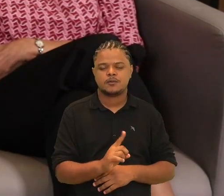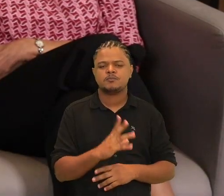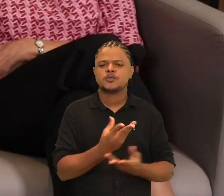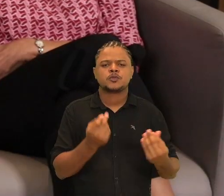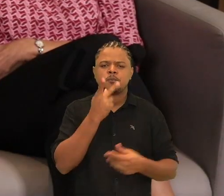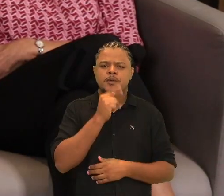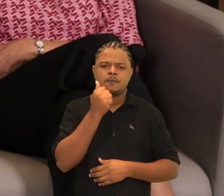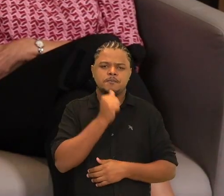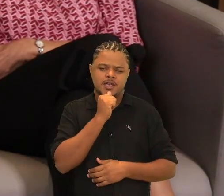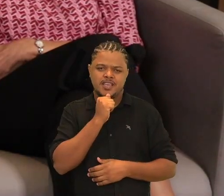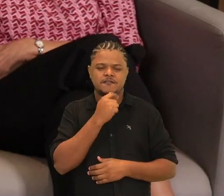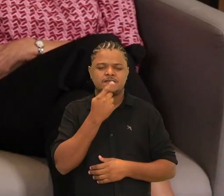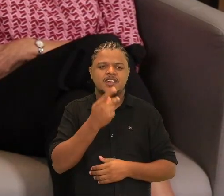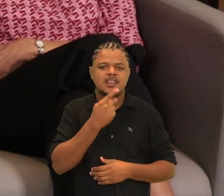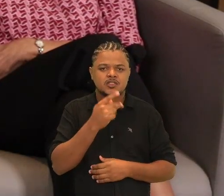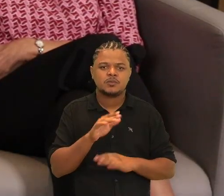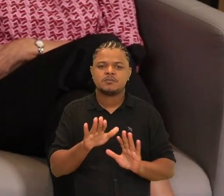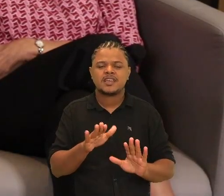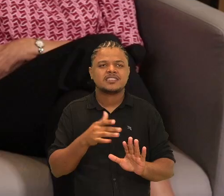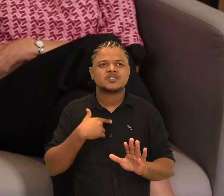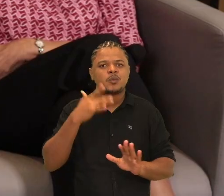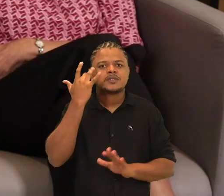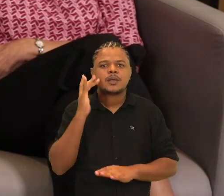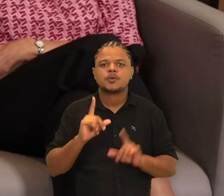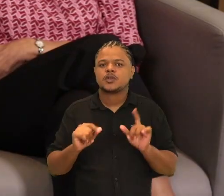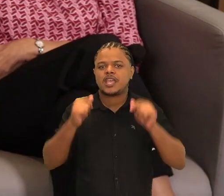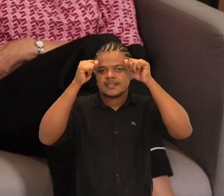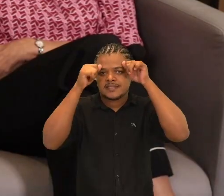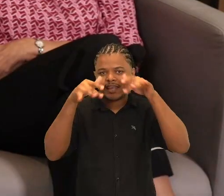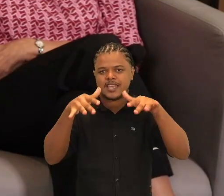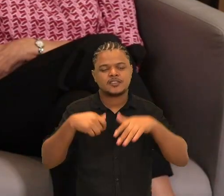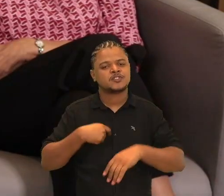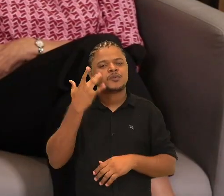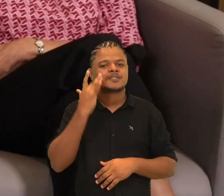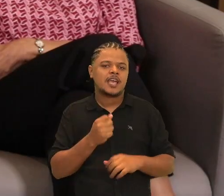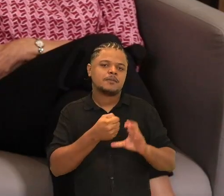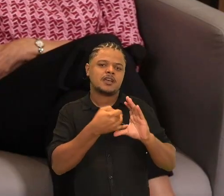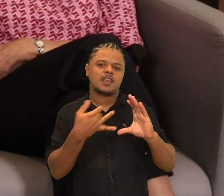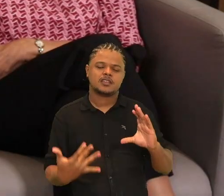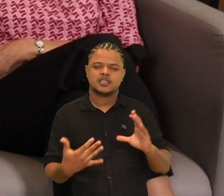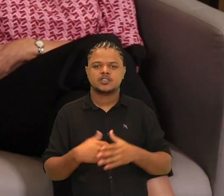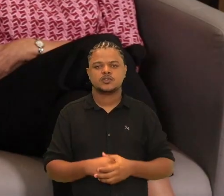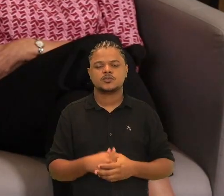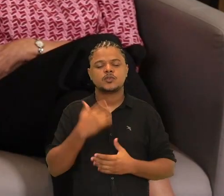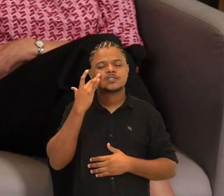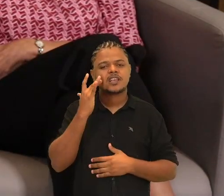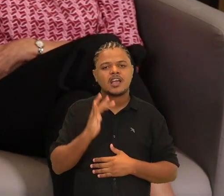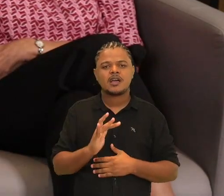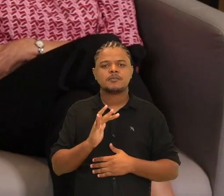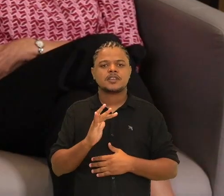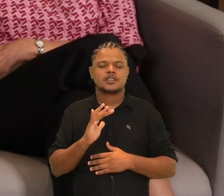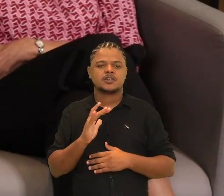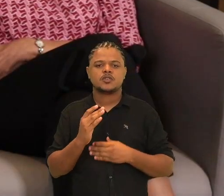falando do TEA, por exemplo, não sabem o que é TEA, né? Não sabem as características, os sintomas, os comportamentos, como lidar,